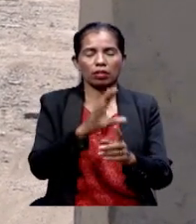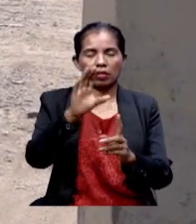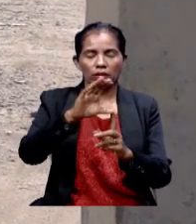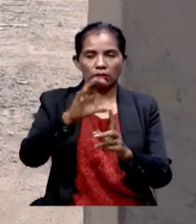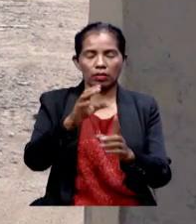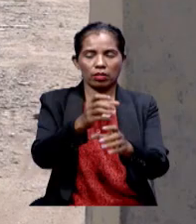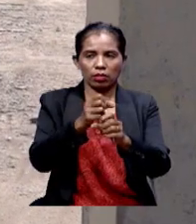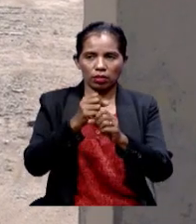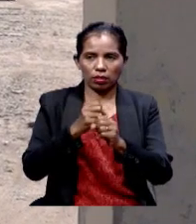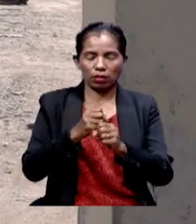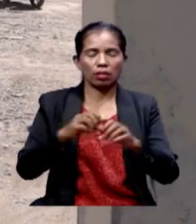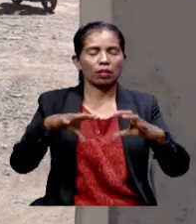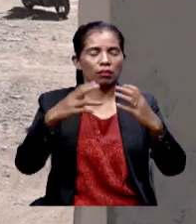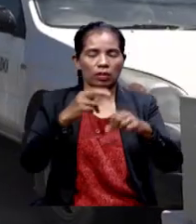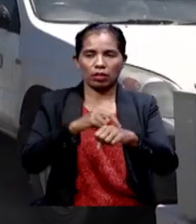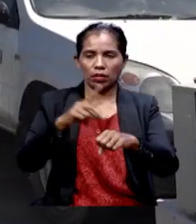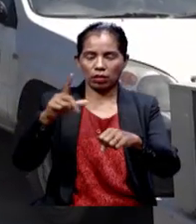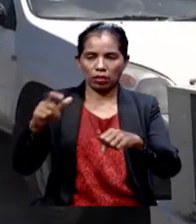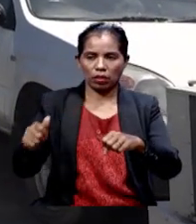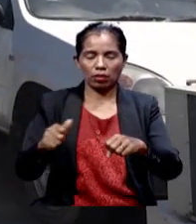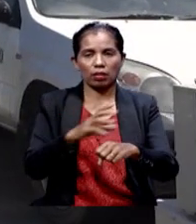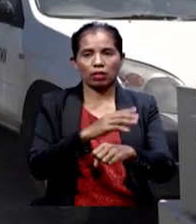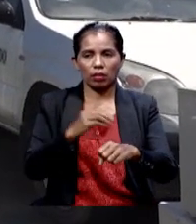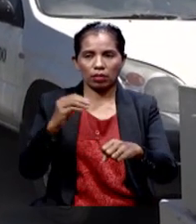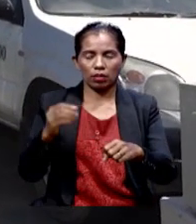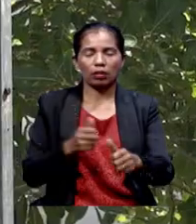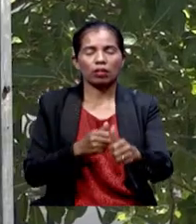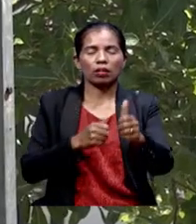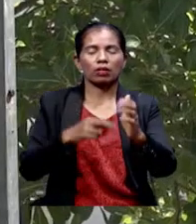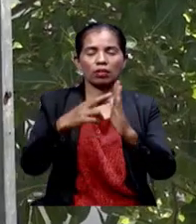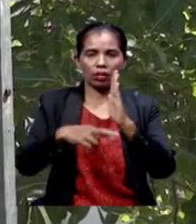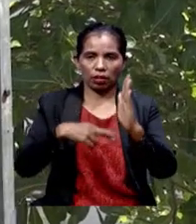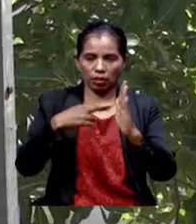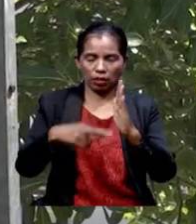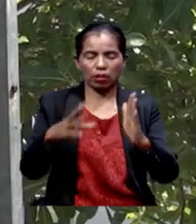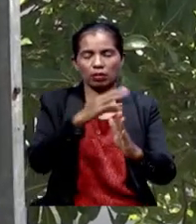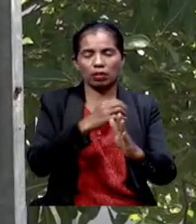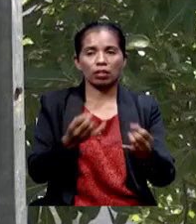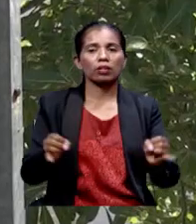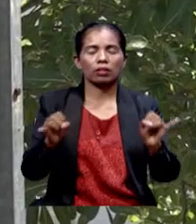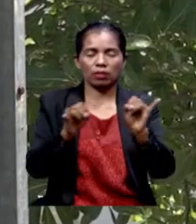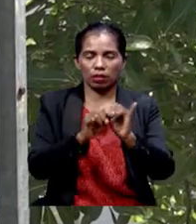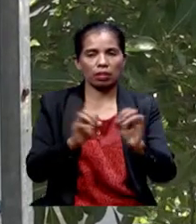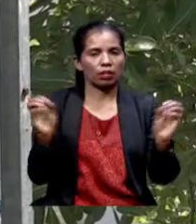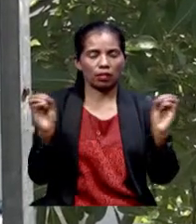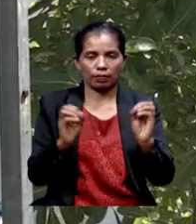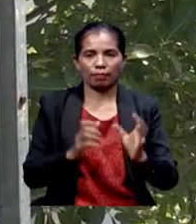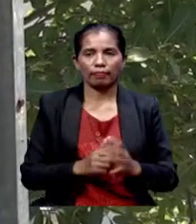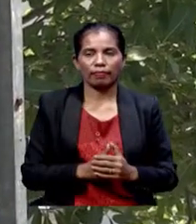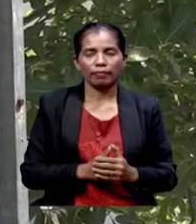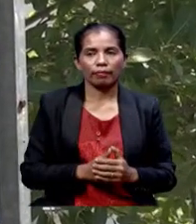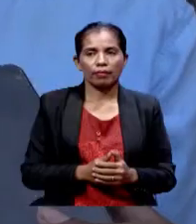assume cargo e a Comissão Nacional Aprovisionamento, tu regime interna e a instituição refere ao lei.